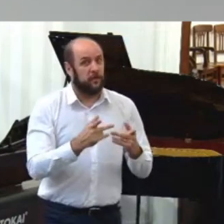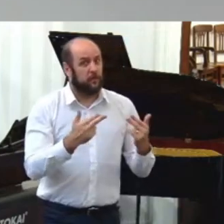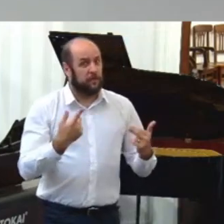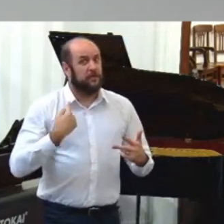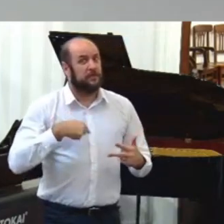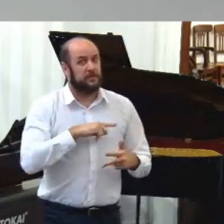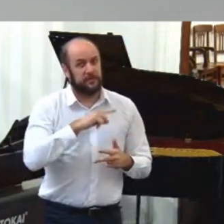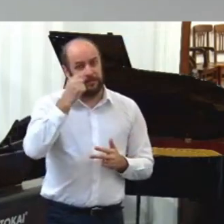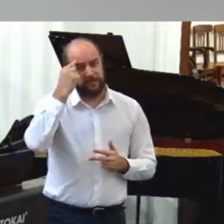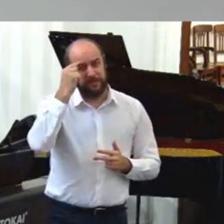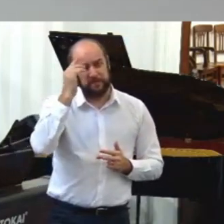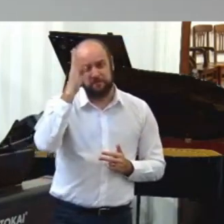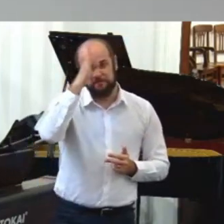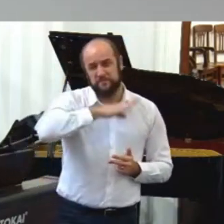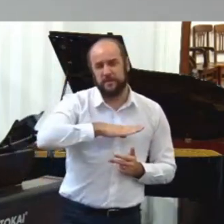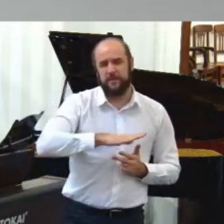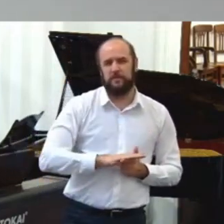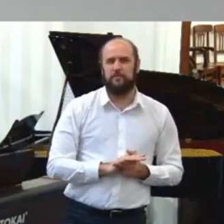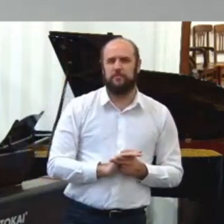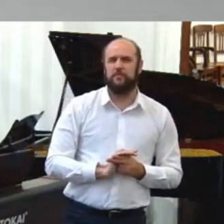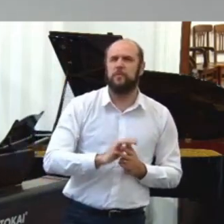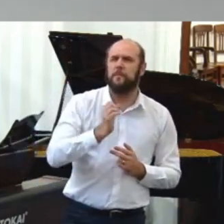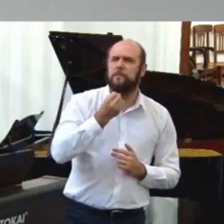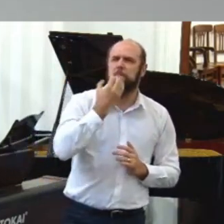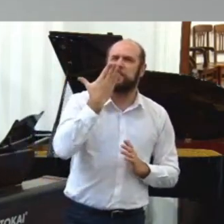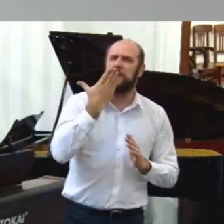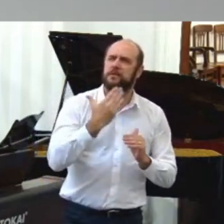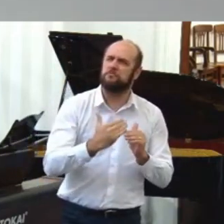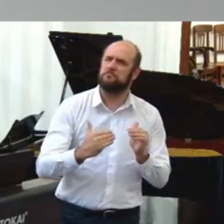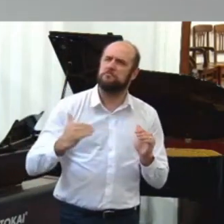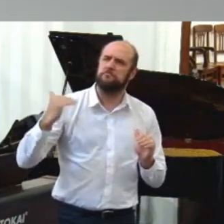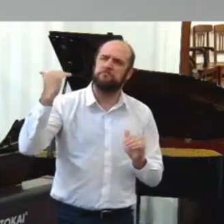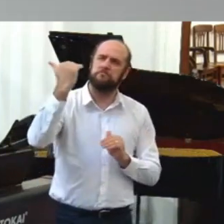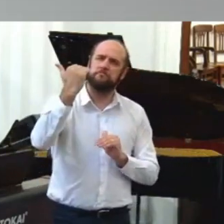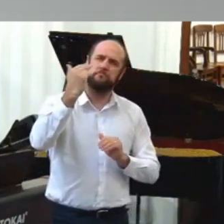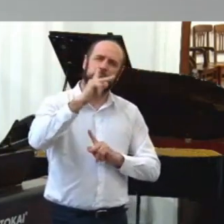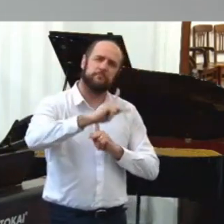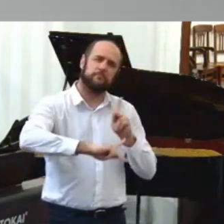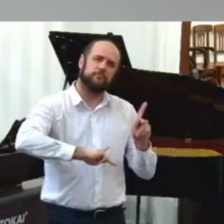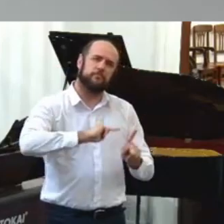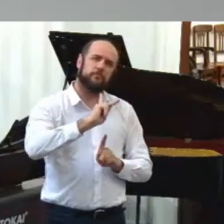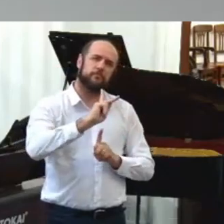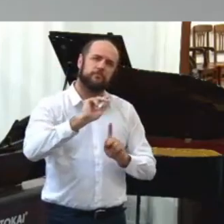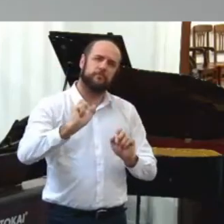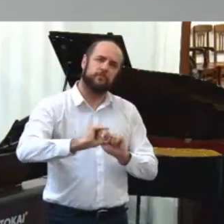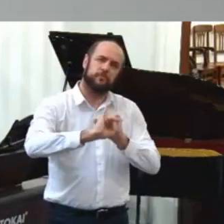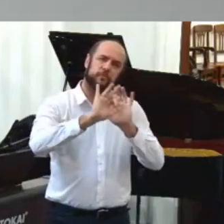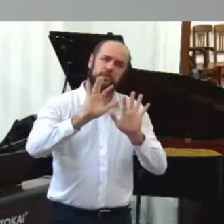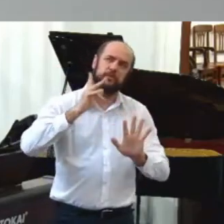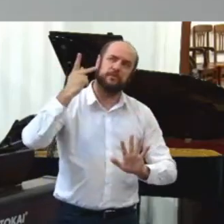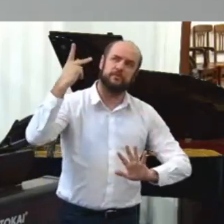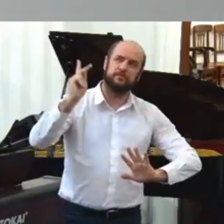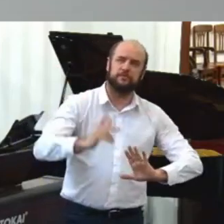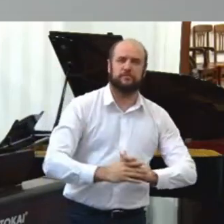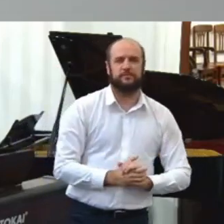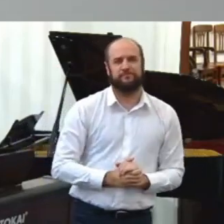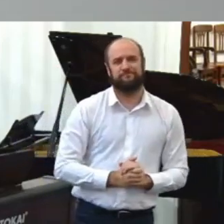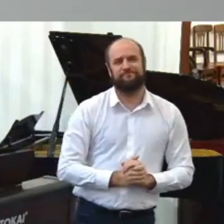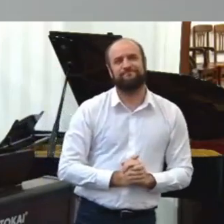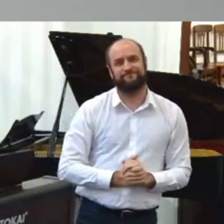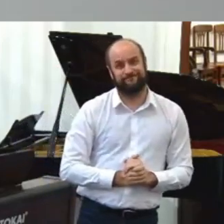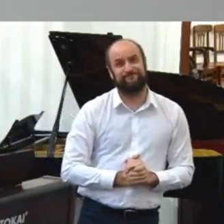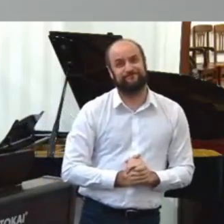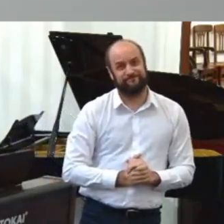são maus eventos, para o bem maior do seu povo e da sua glória. Esse é